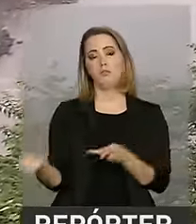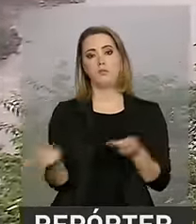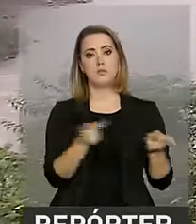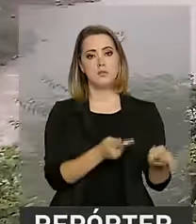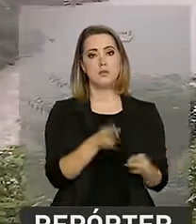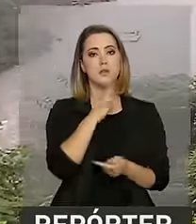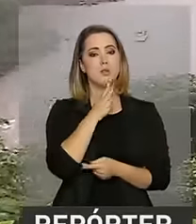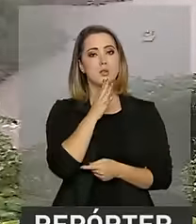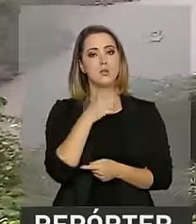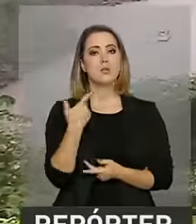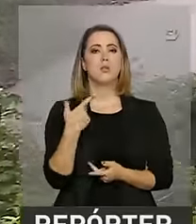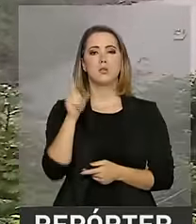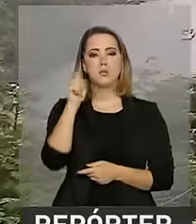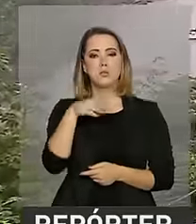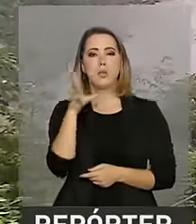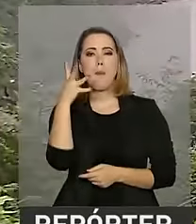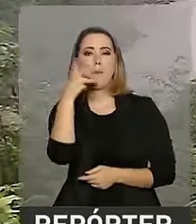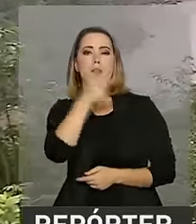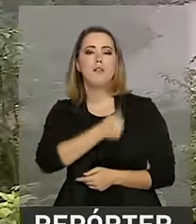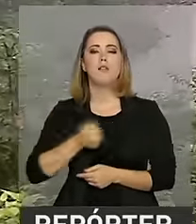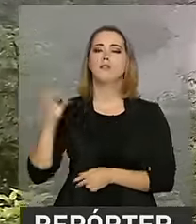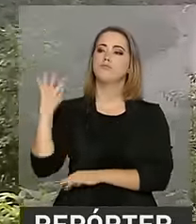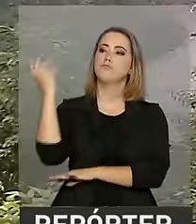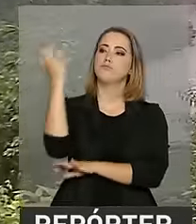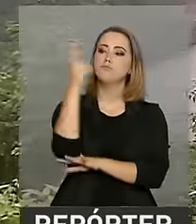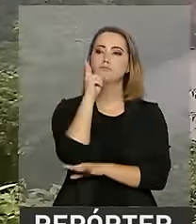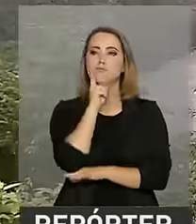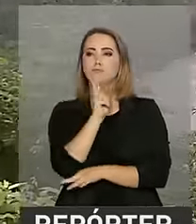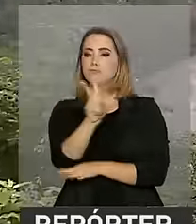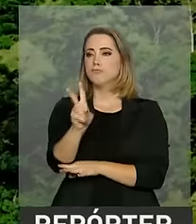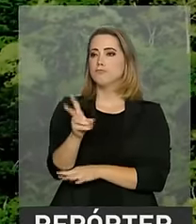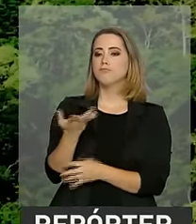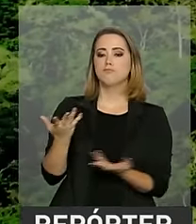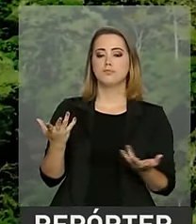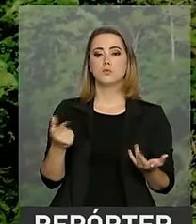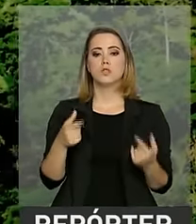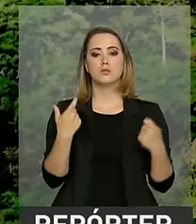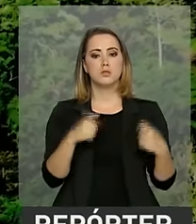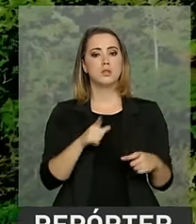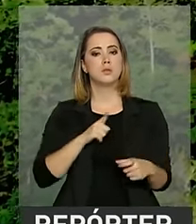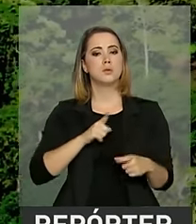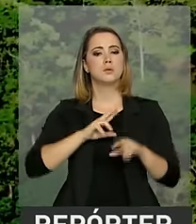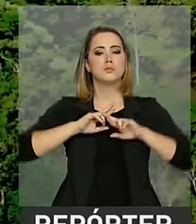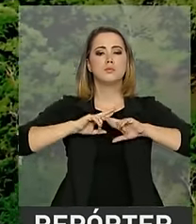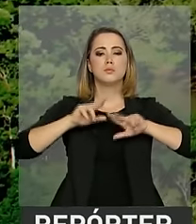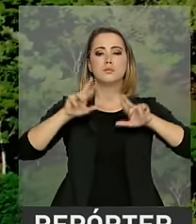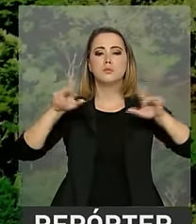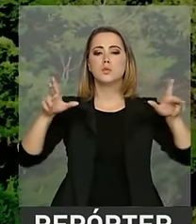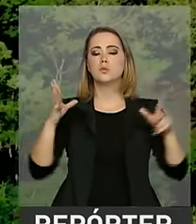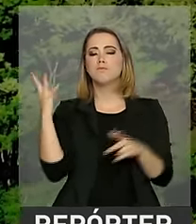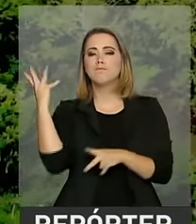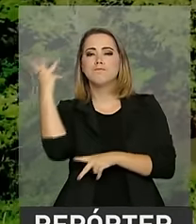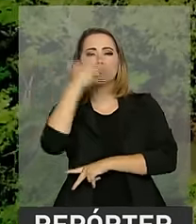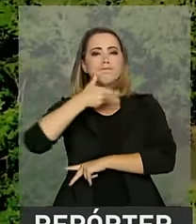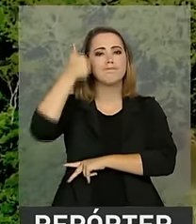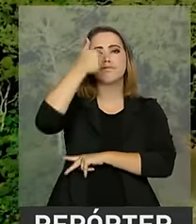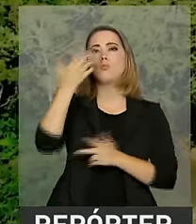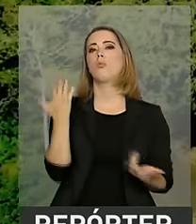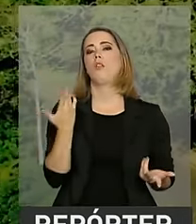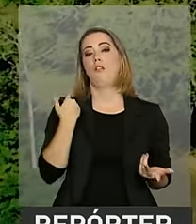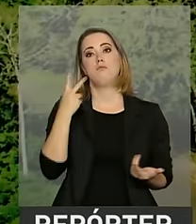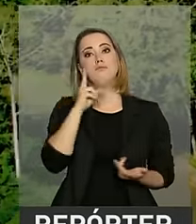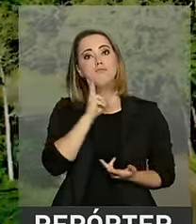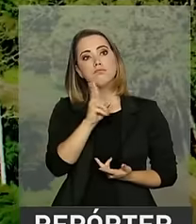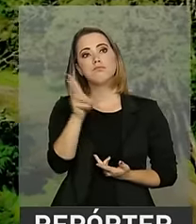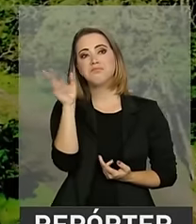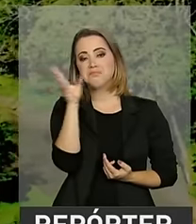poder conhecer as belezas naturais as paisagens normalmente esses parques são dotados de paisagens belíssimas de atrativos